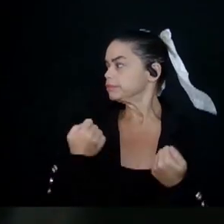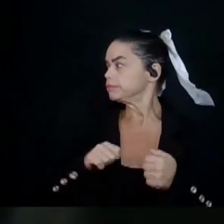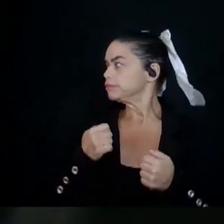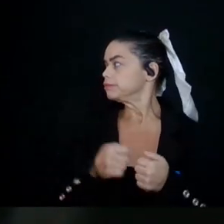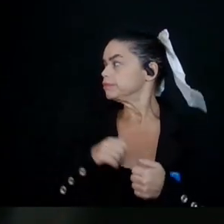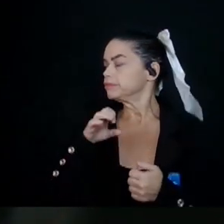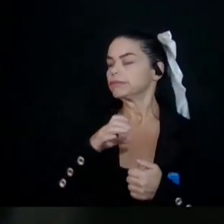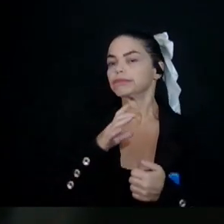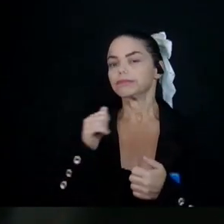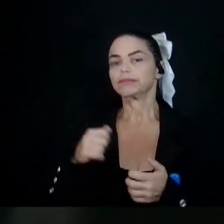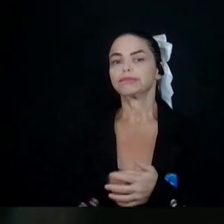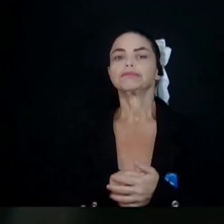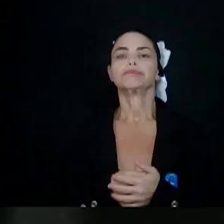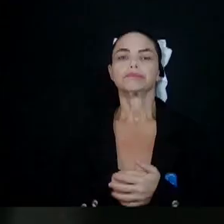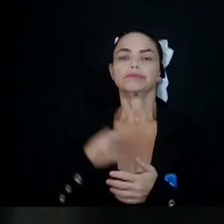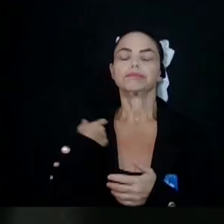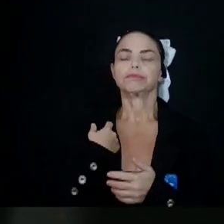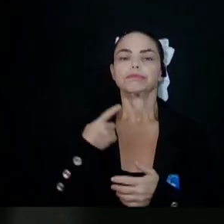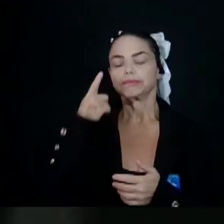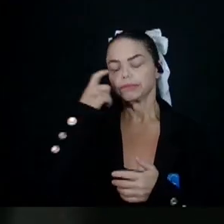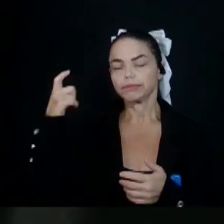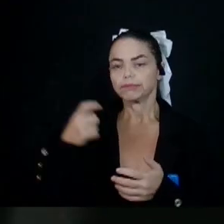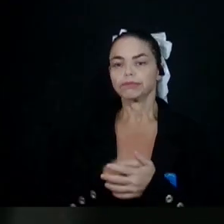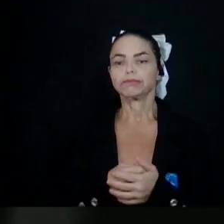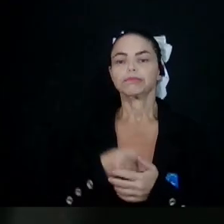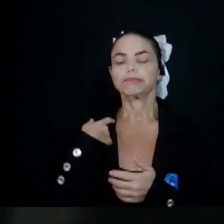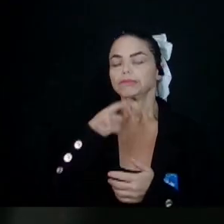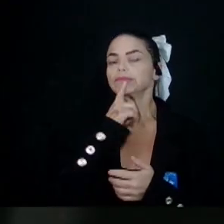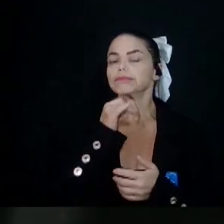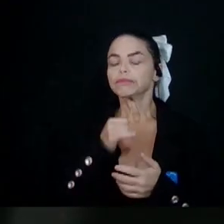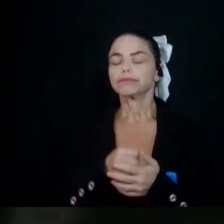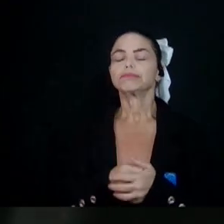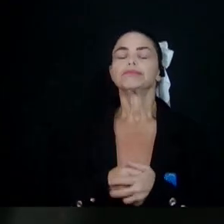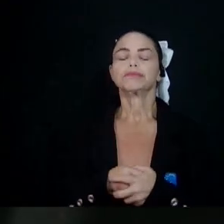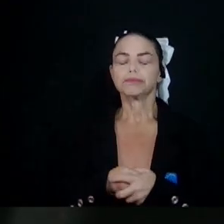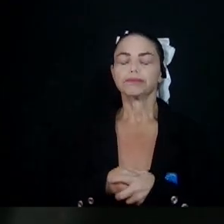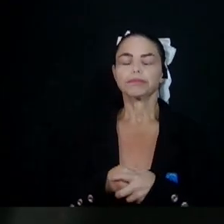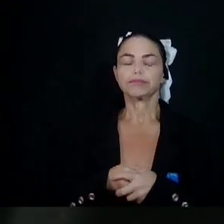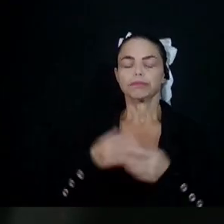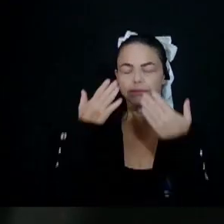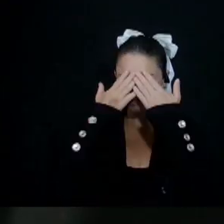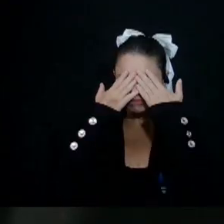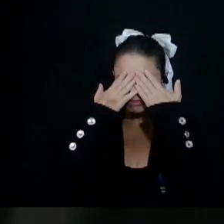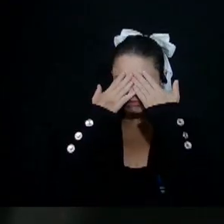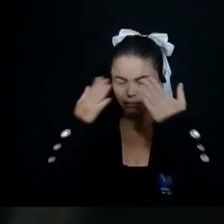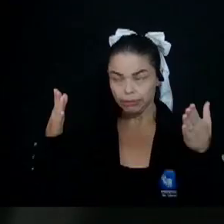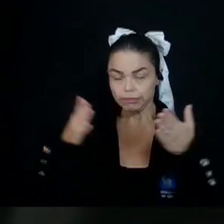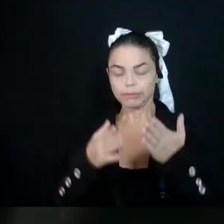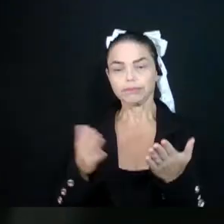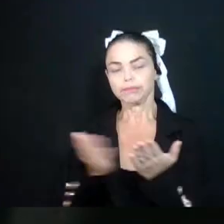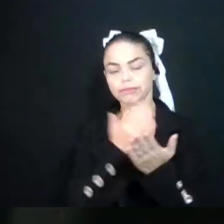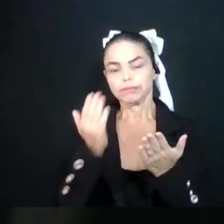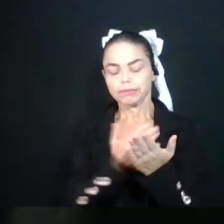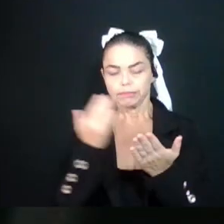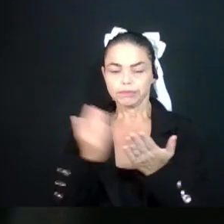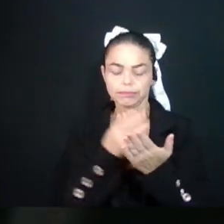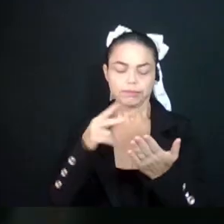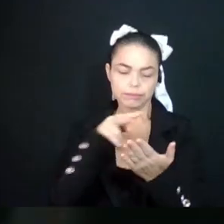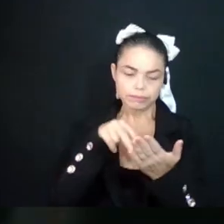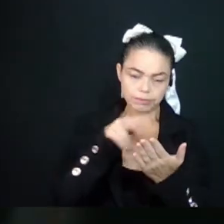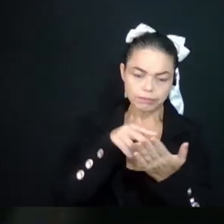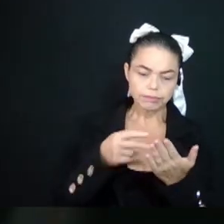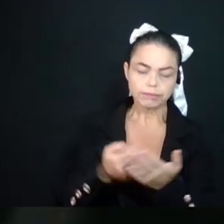o ECA Digital vem, e é interessante, né, doutora, que os pais possam abrir todo esse material, ler todo esse